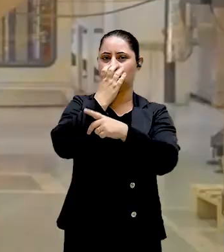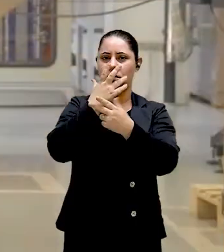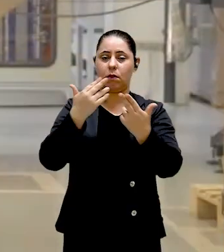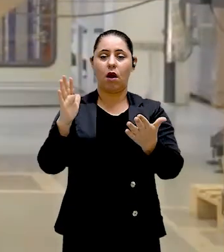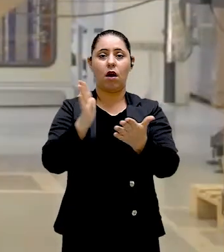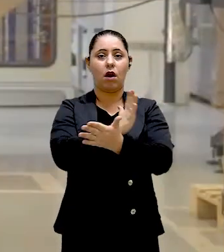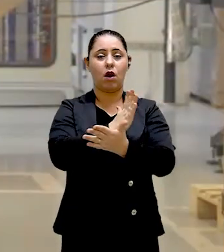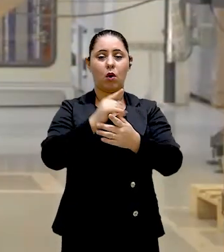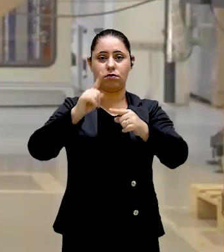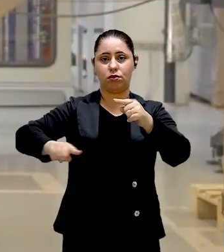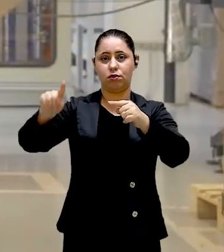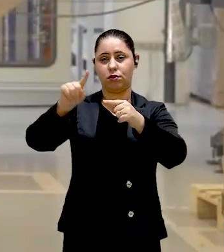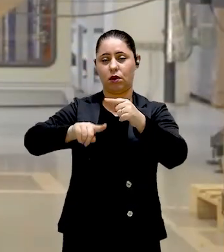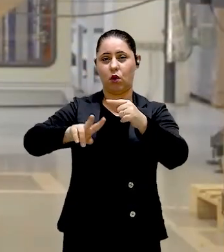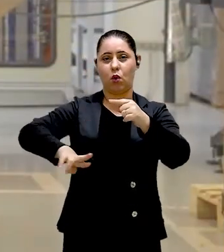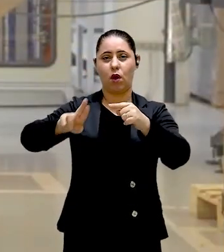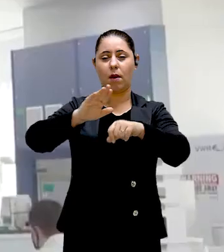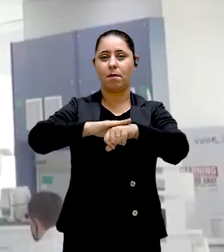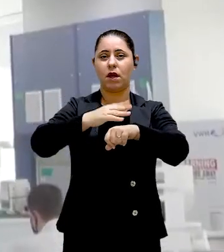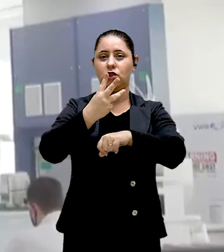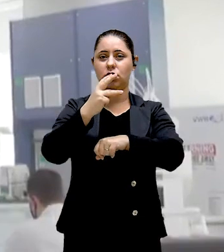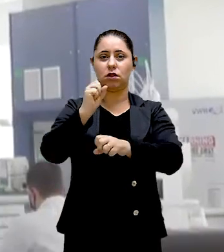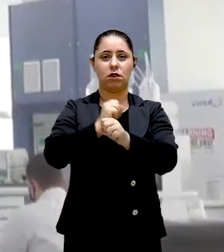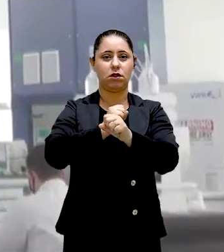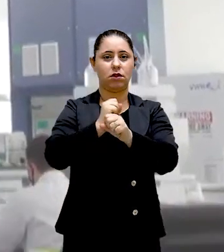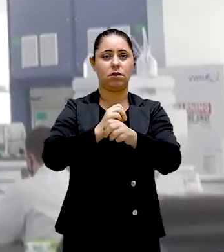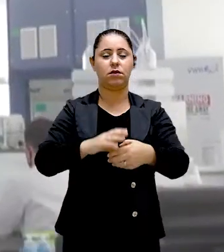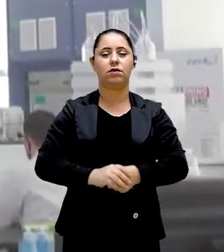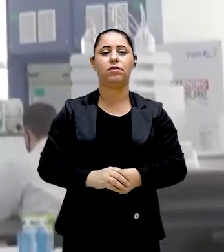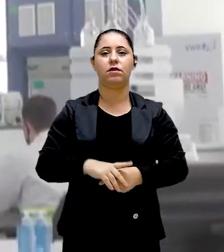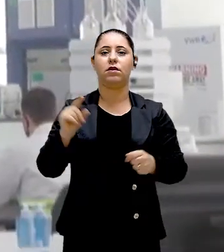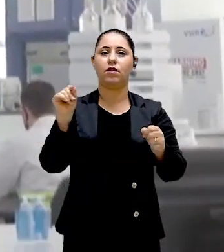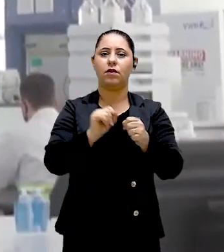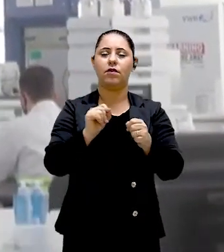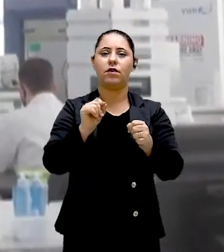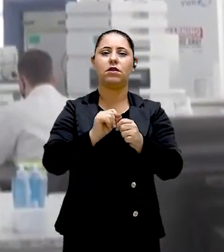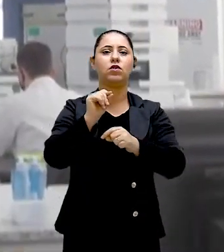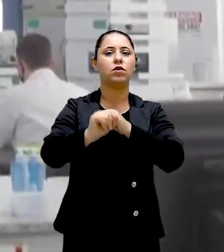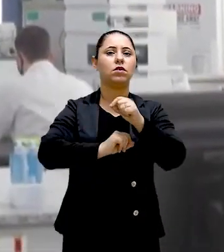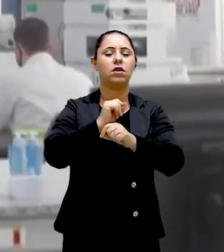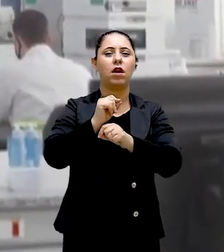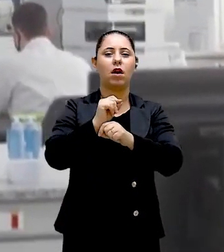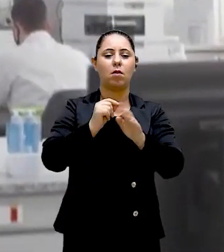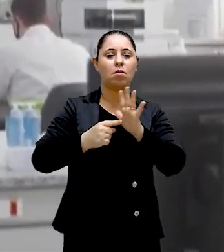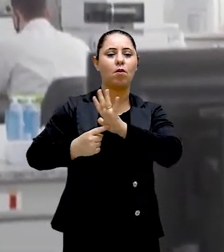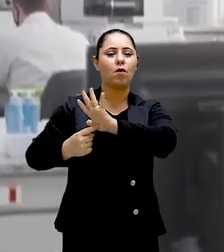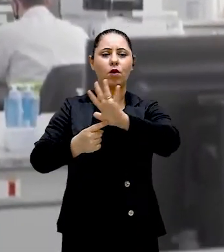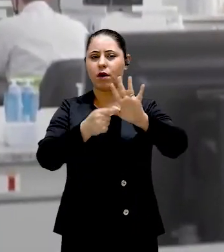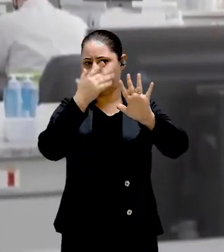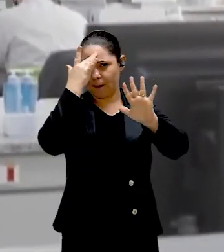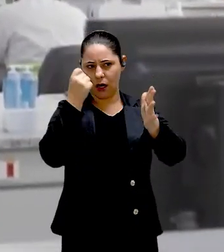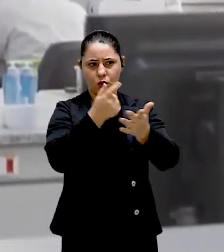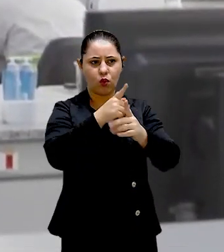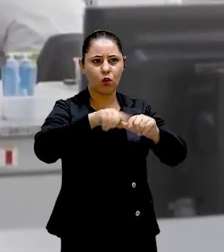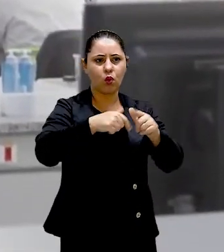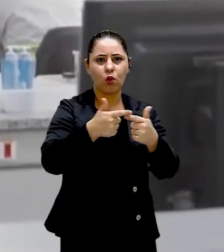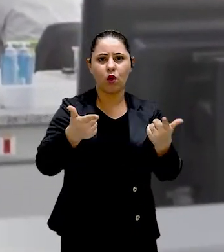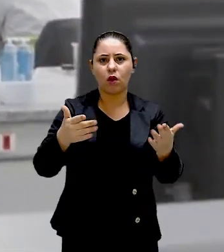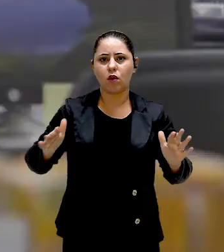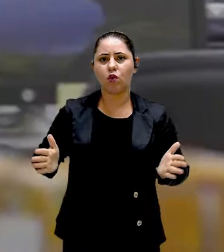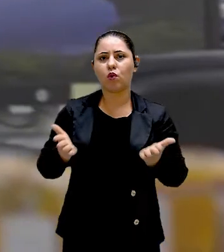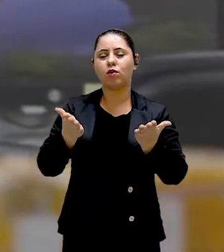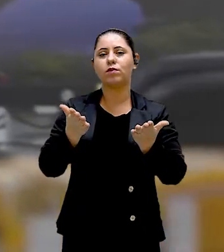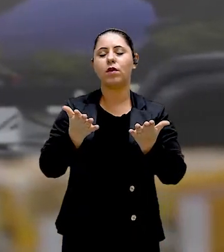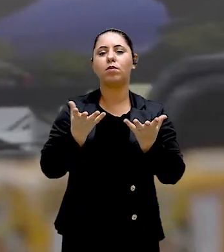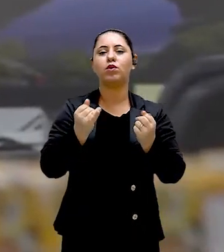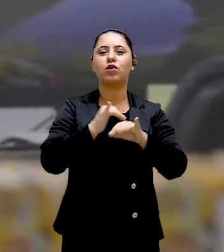a prática há mais de 30 anos. Elas fazem questão de mostrar para seus consumidores a iniciativa em muitas campanhas